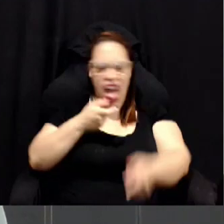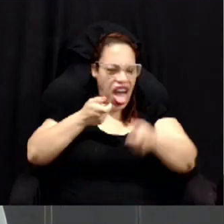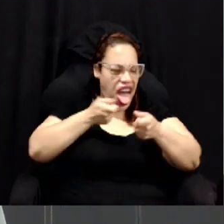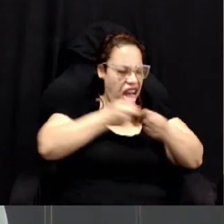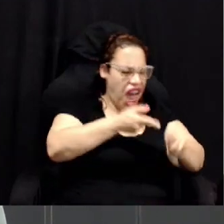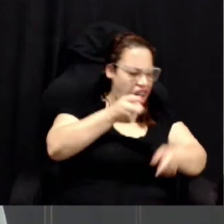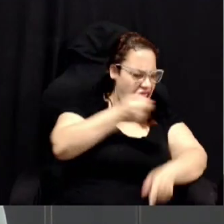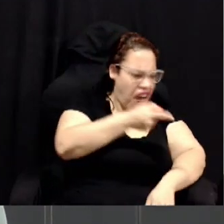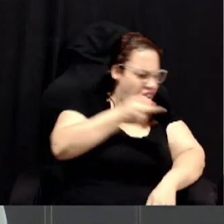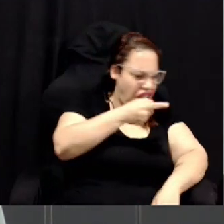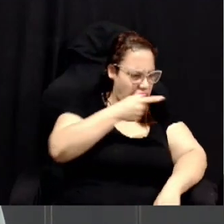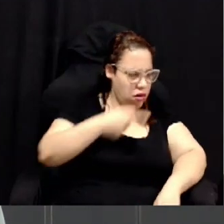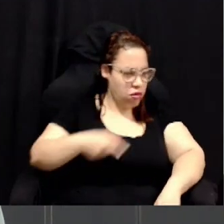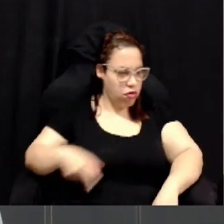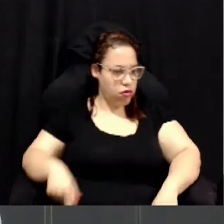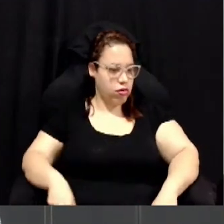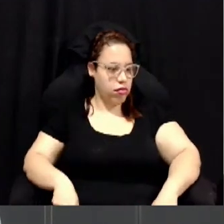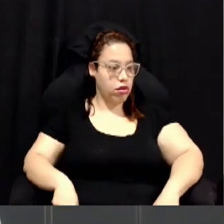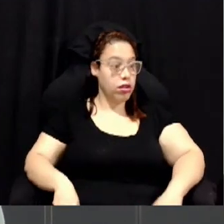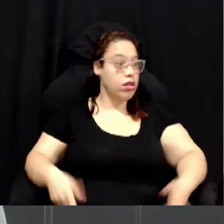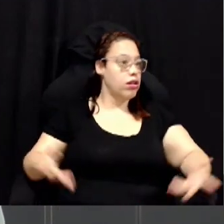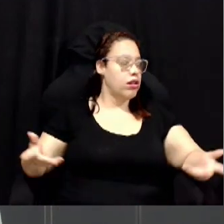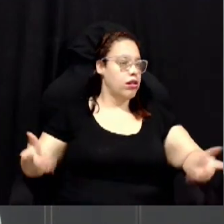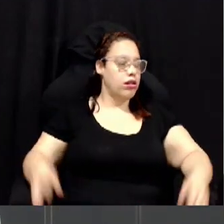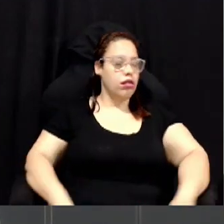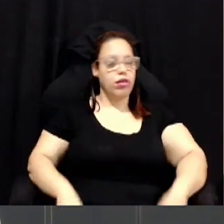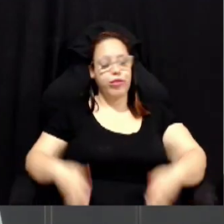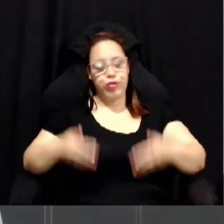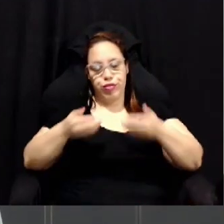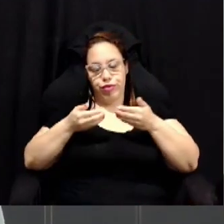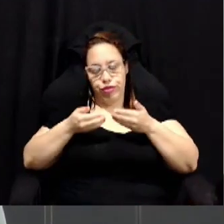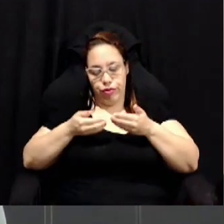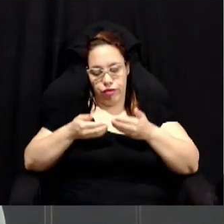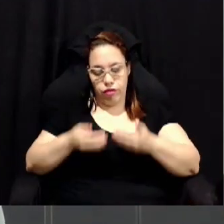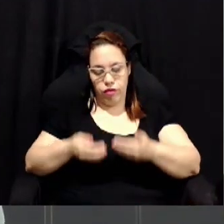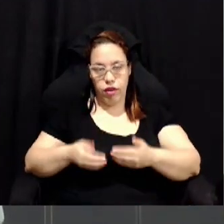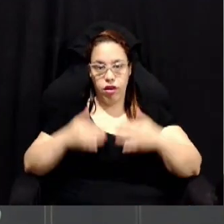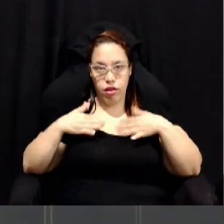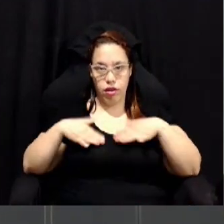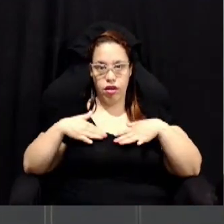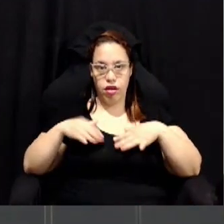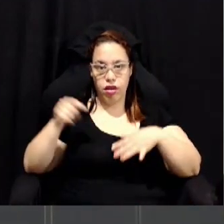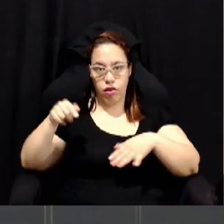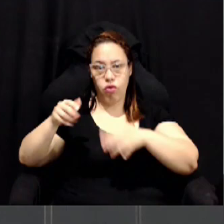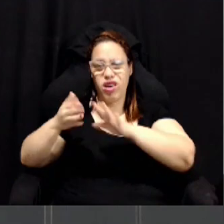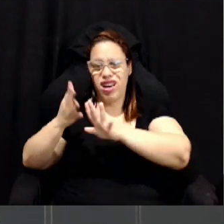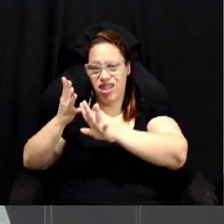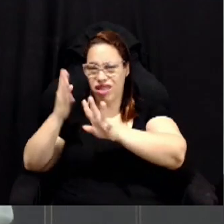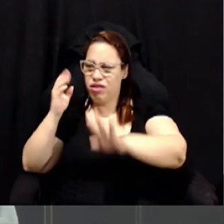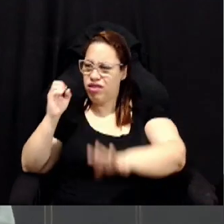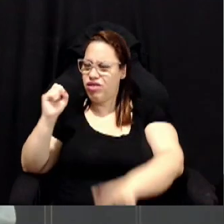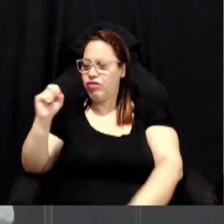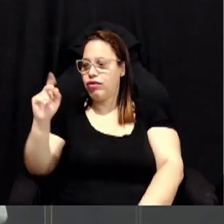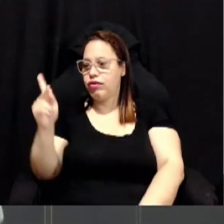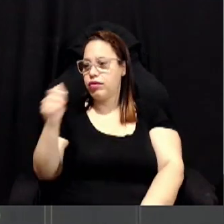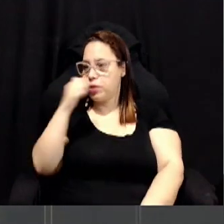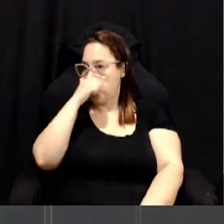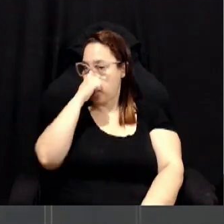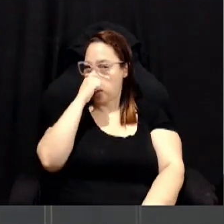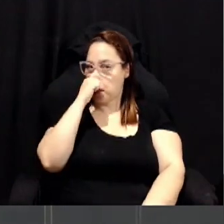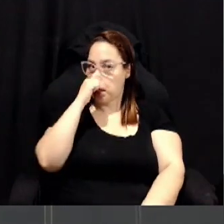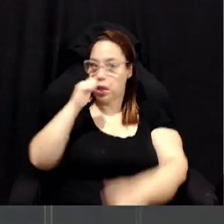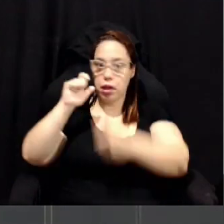aí a gente acaba, por canseira, tá, minha filha tá tranquila, eu vou ficar nessa fila. E de repente dispara-se a